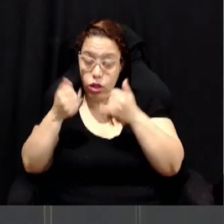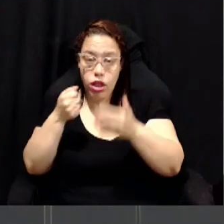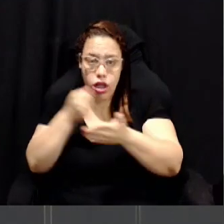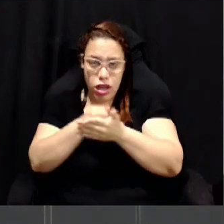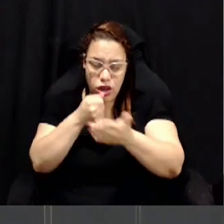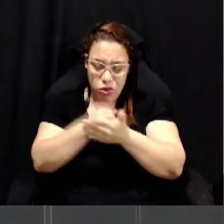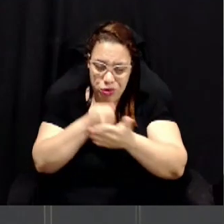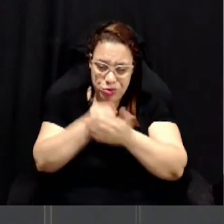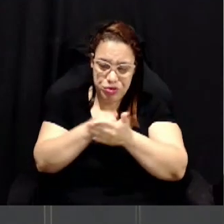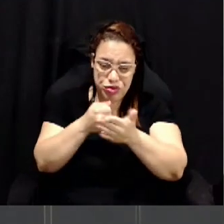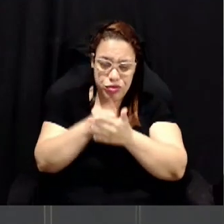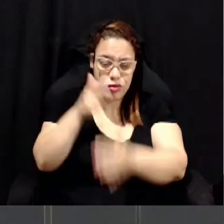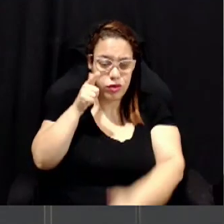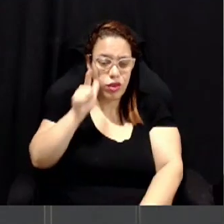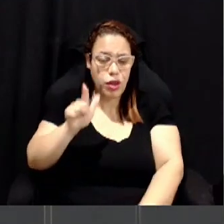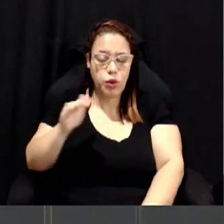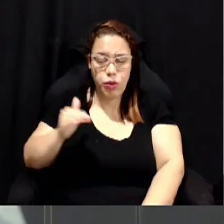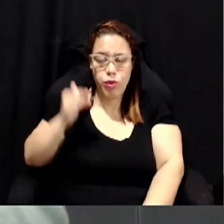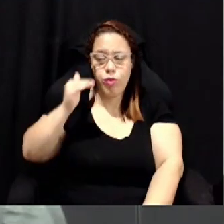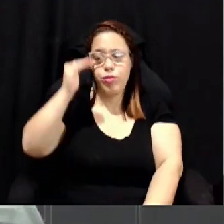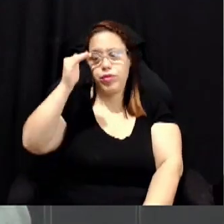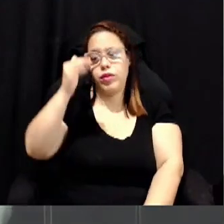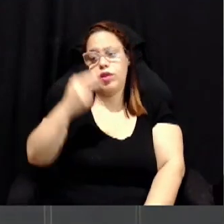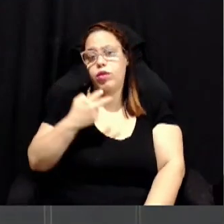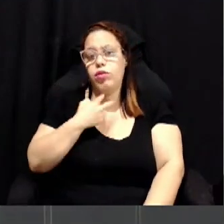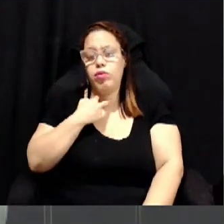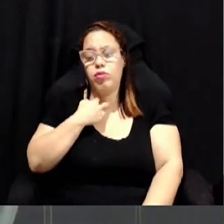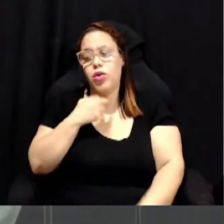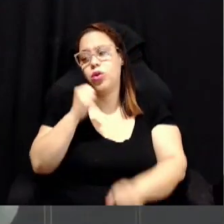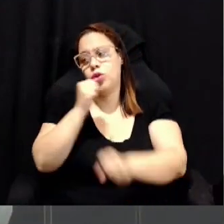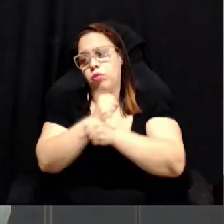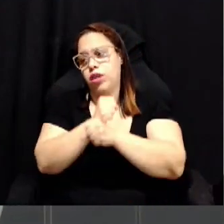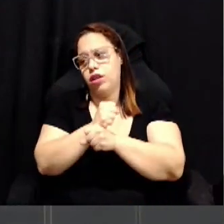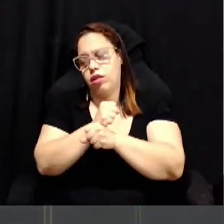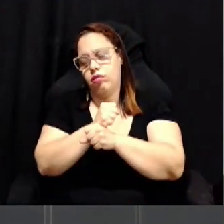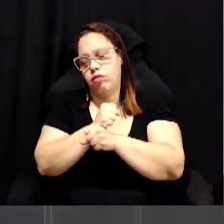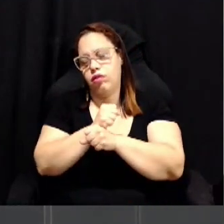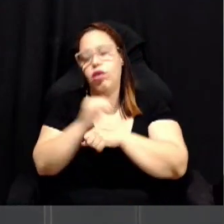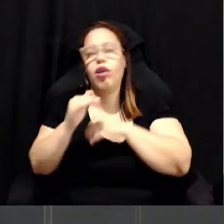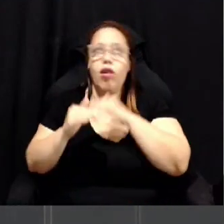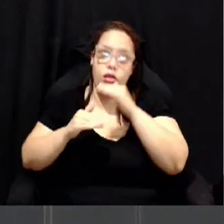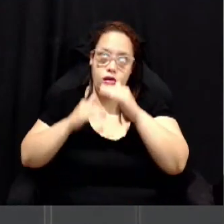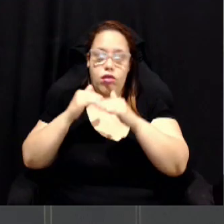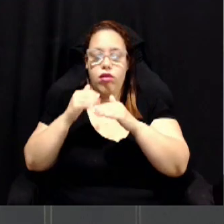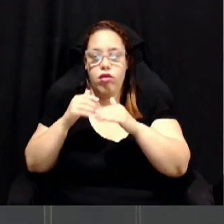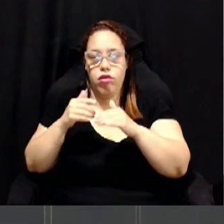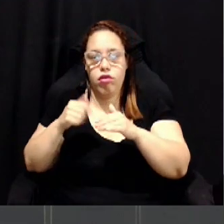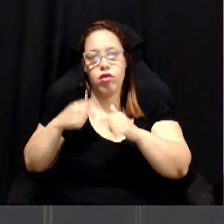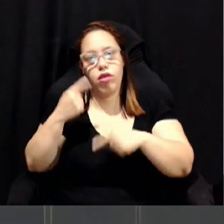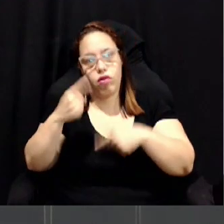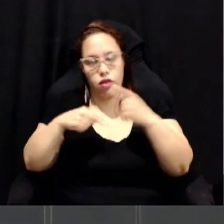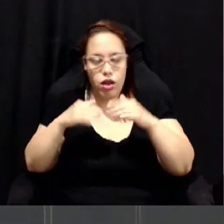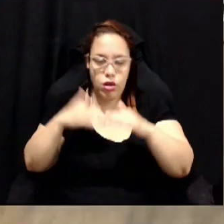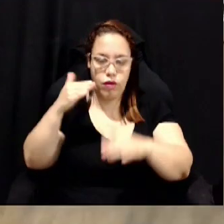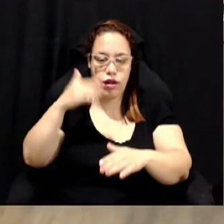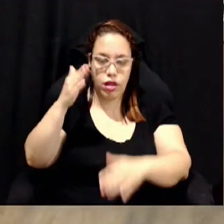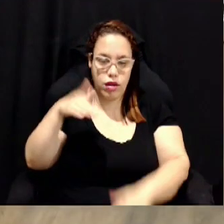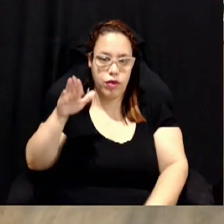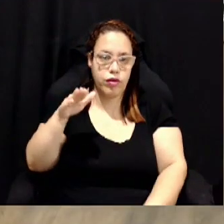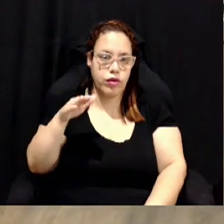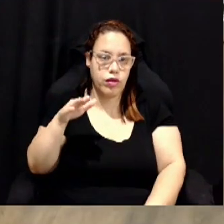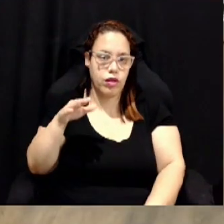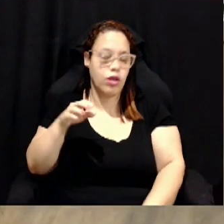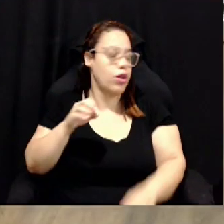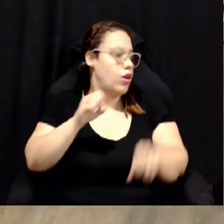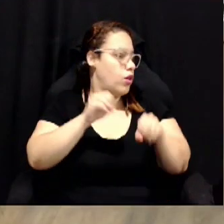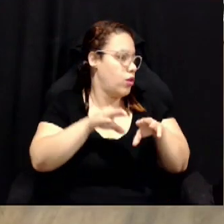conseguir avançar, né? A gente não pode parar. Então, avançamos em algumas coisas e temos um caminho longo ainda aí pela frente. Nessa questão de educação deveria ser um